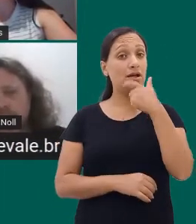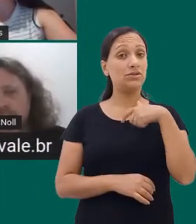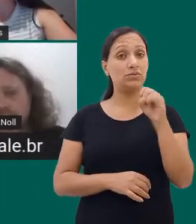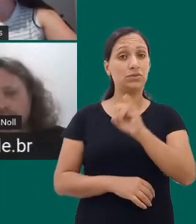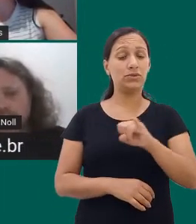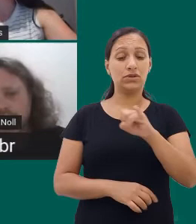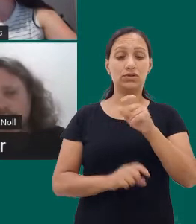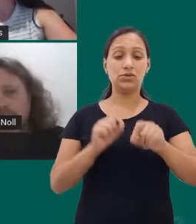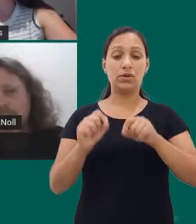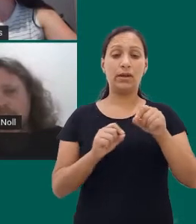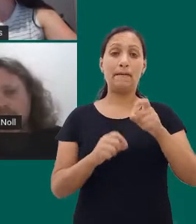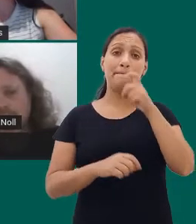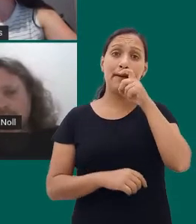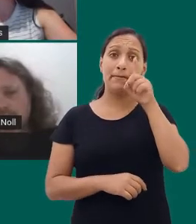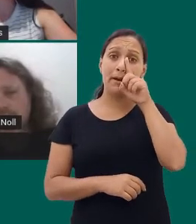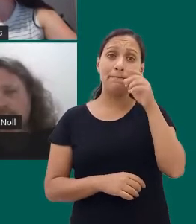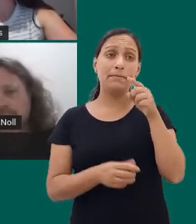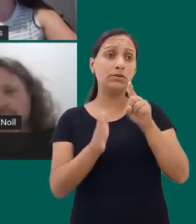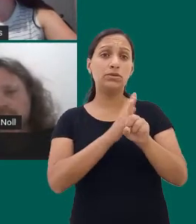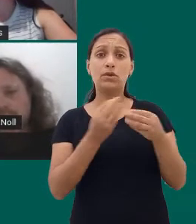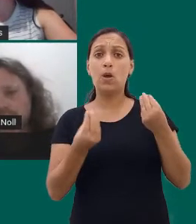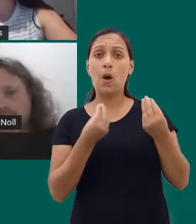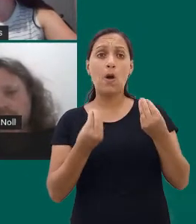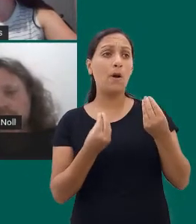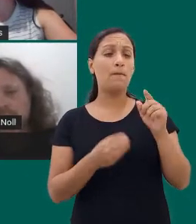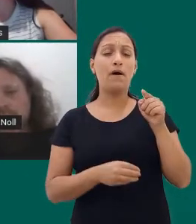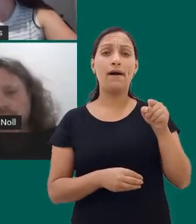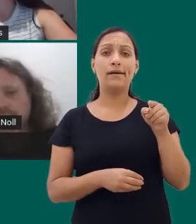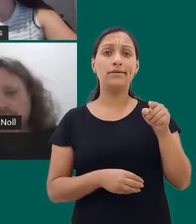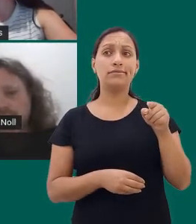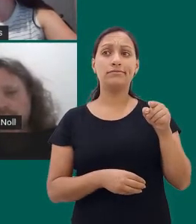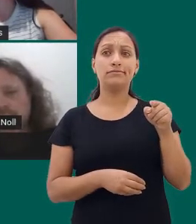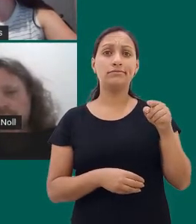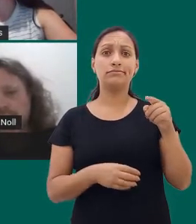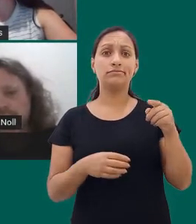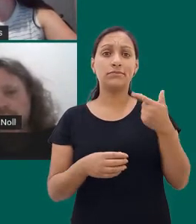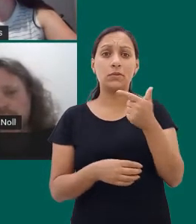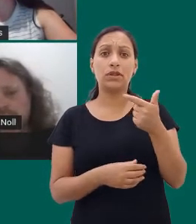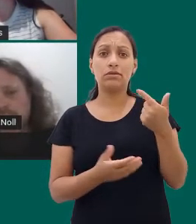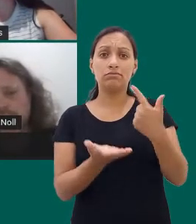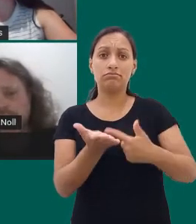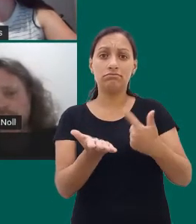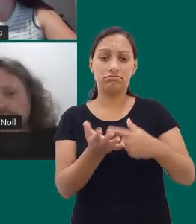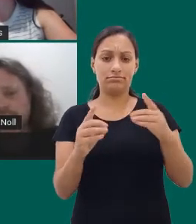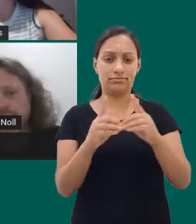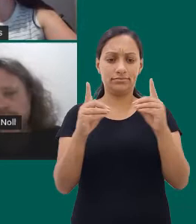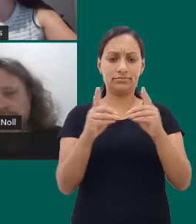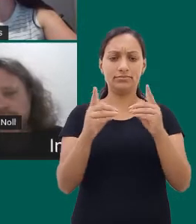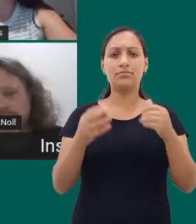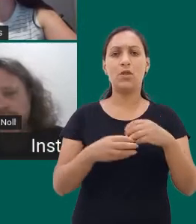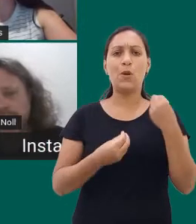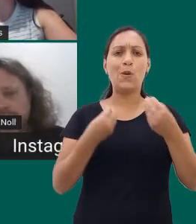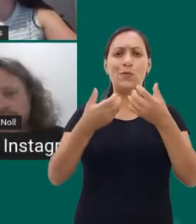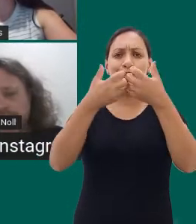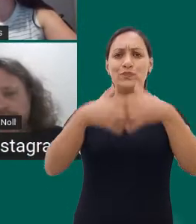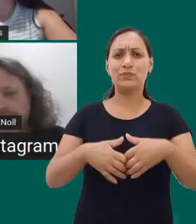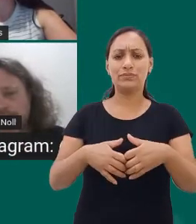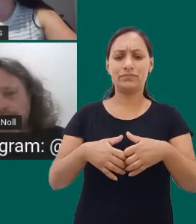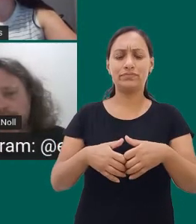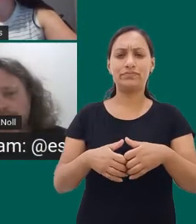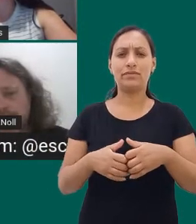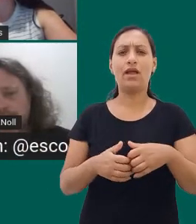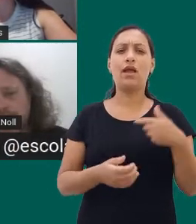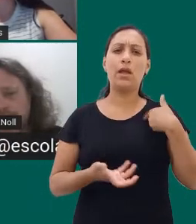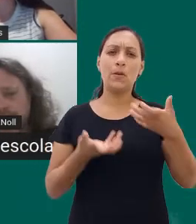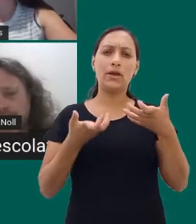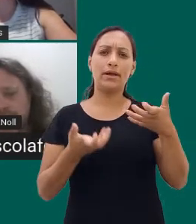pai, às vezes, está perguntando isso. Como é a questão que eu puxei antes, do livro didático, né? Cara, não tem o livro didático, como é que funciona? Eu queria ver do Samuel, que é